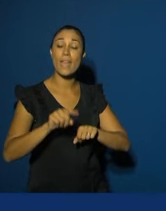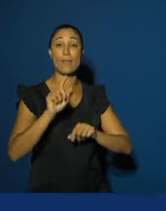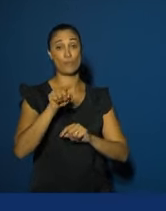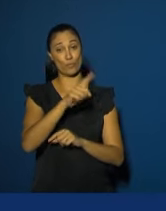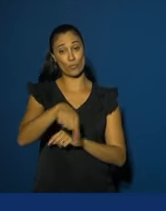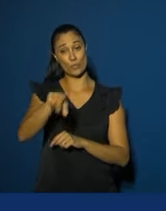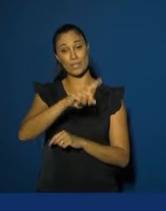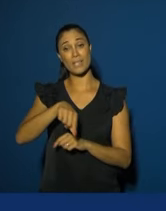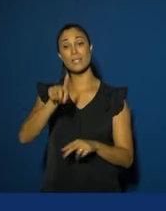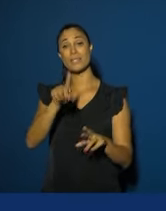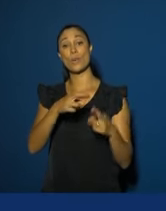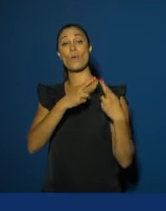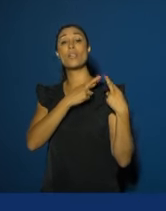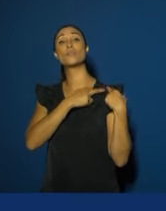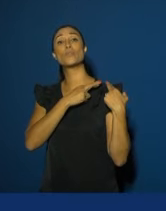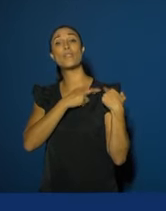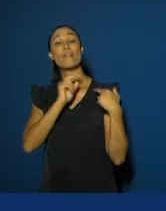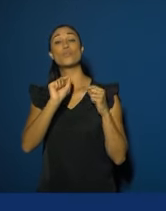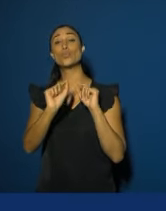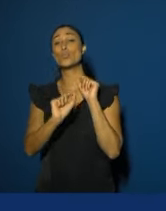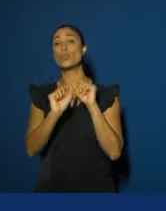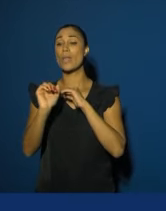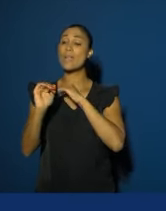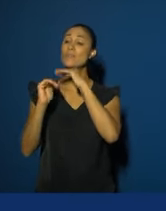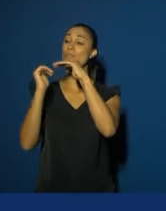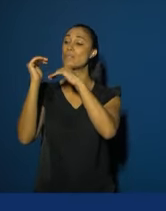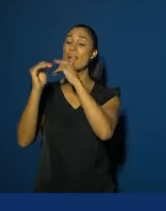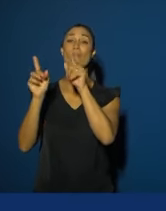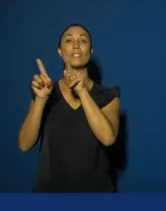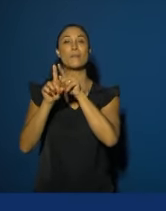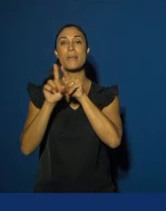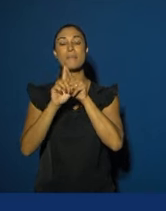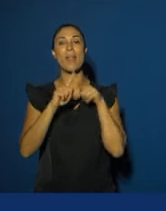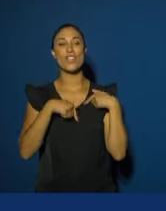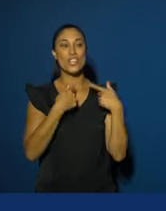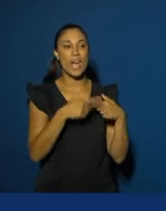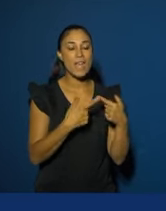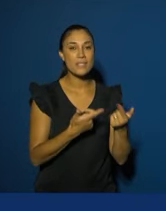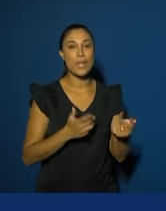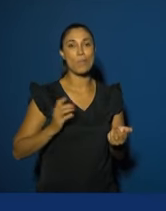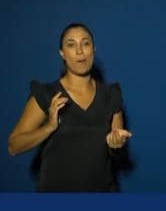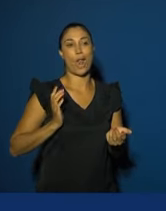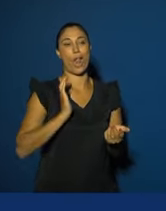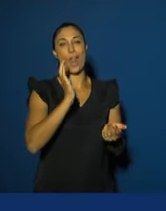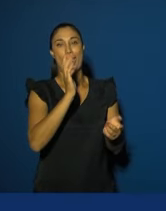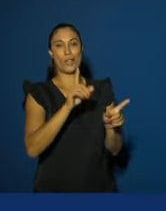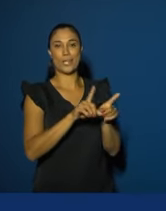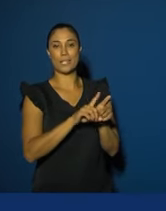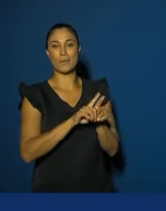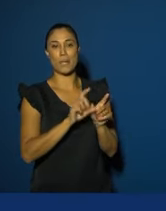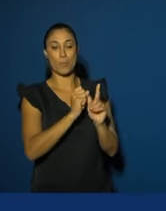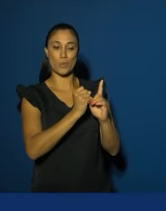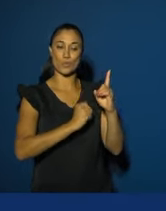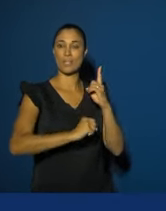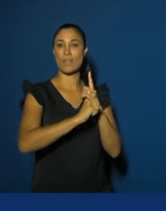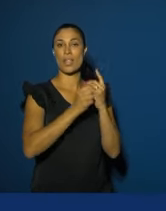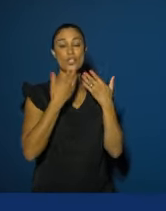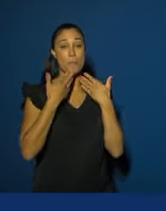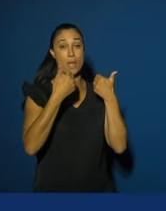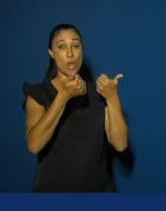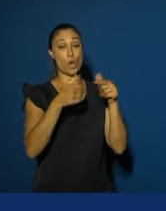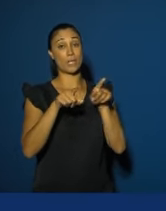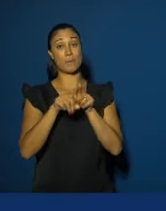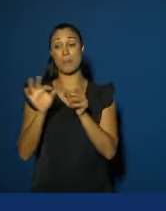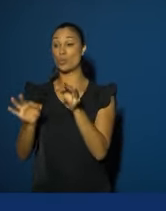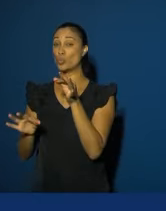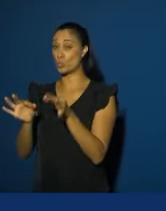fundo os responsáveis pelo desenvolvimento pela geração de riqueza e de uma sociedade melhor e mais justa Então parabéns